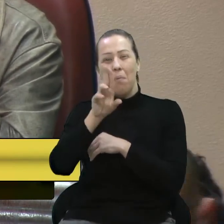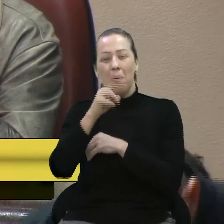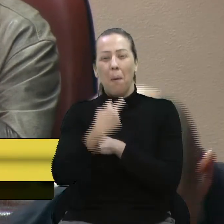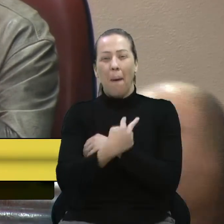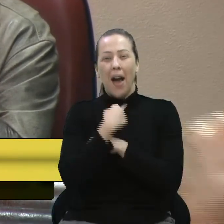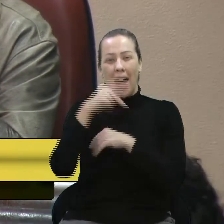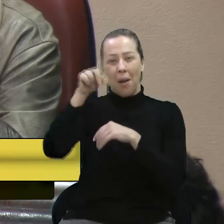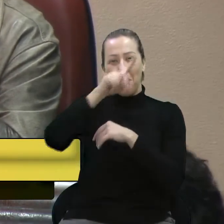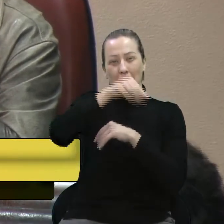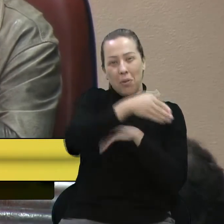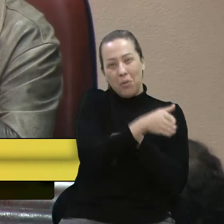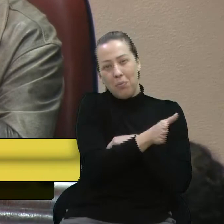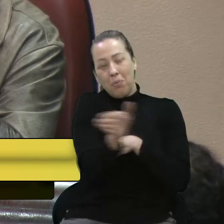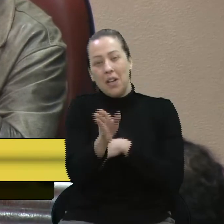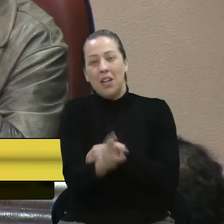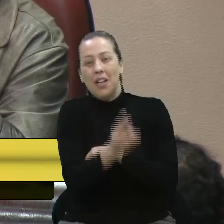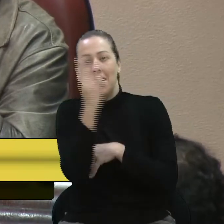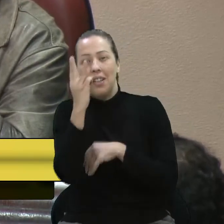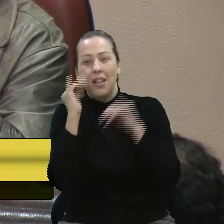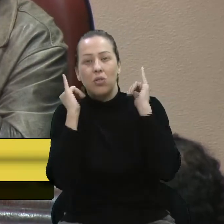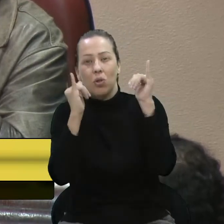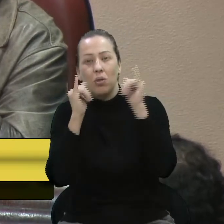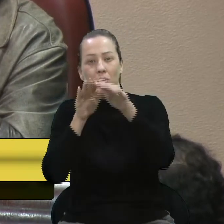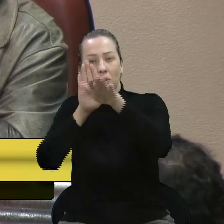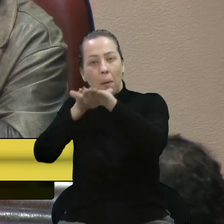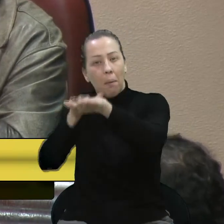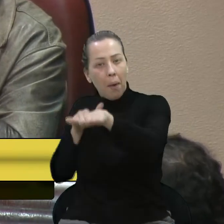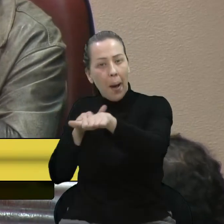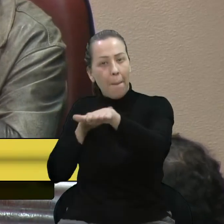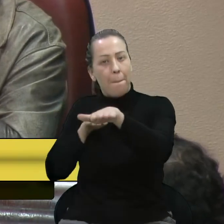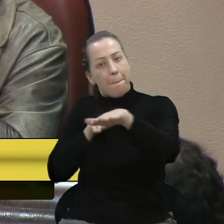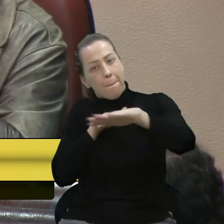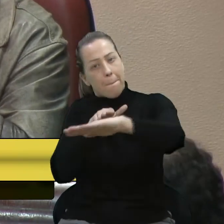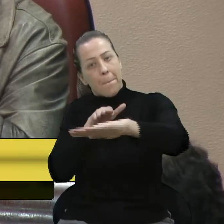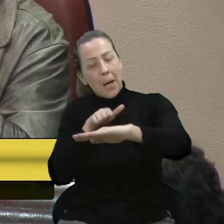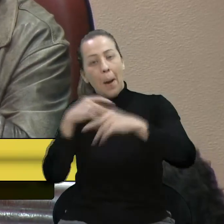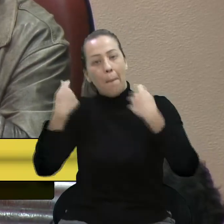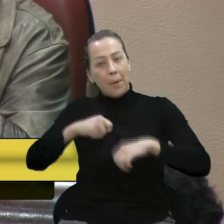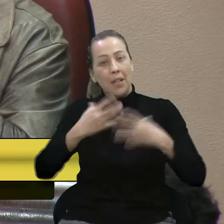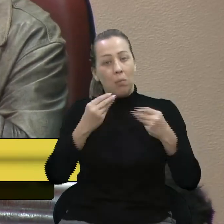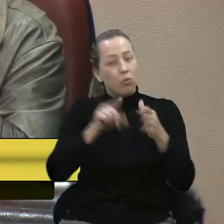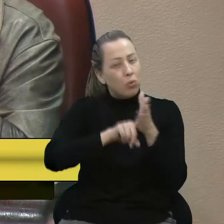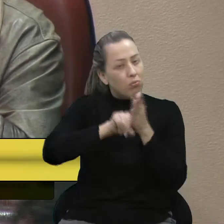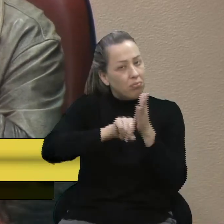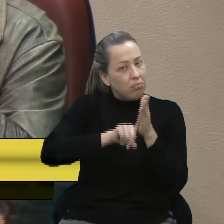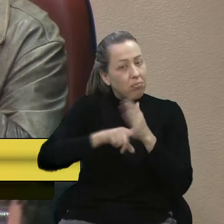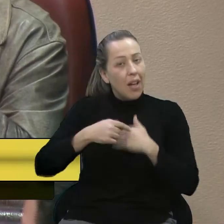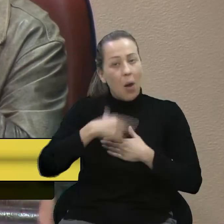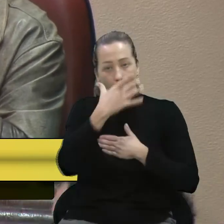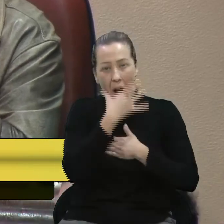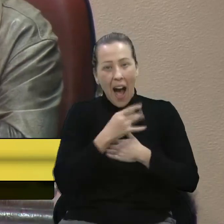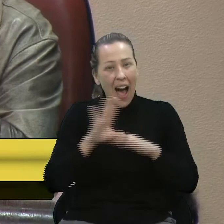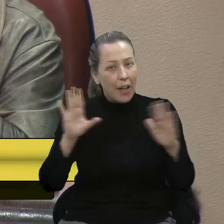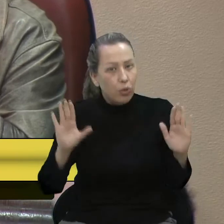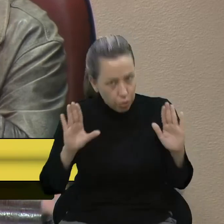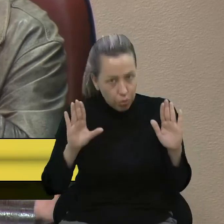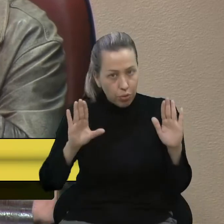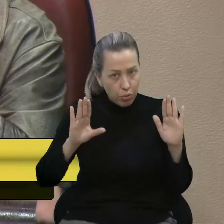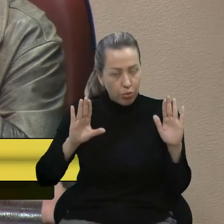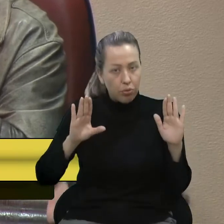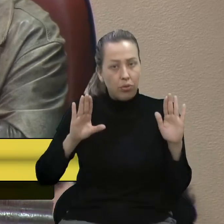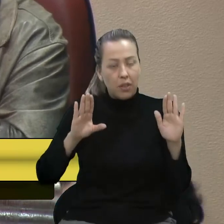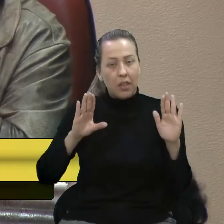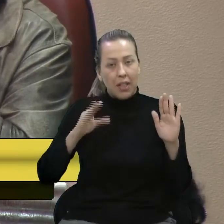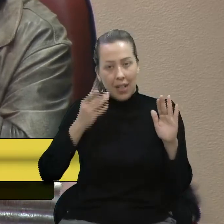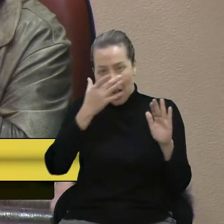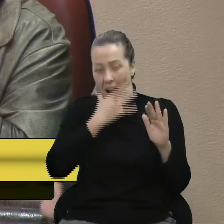direita, tinha 3 ônibus. Então eu quero dizer o seguinte, precisa muito estudo, eu acho até que o prefeito pela Câmara vai passar